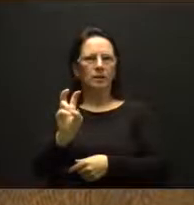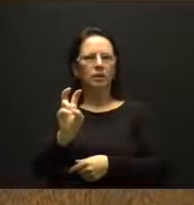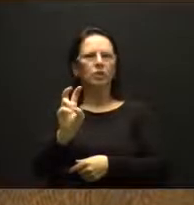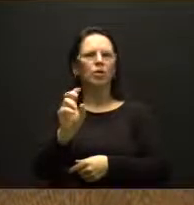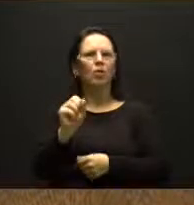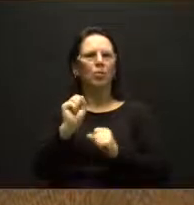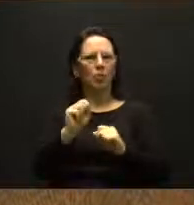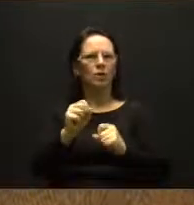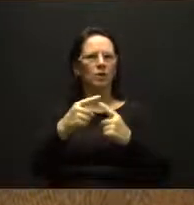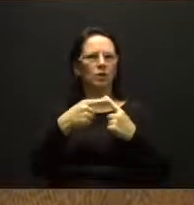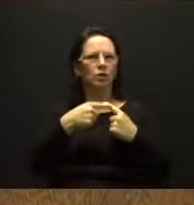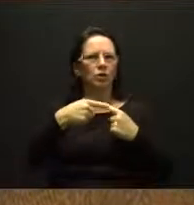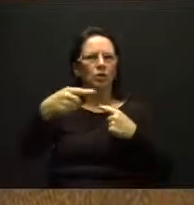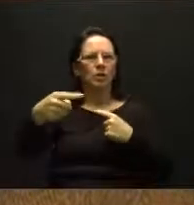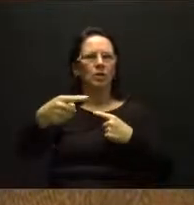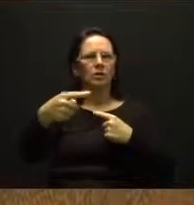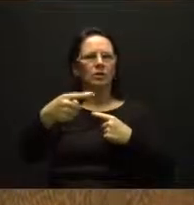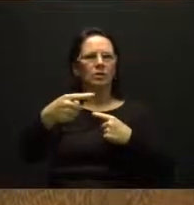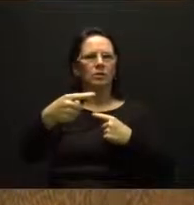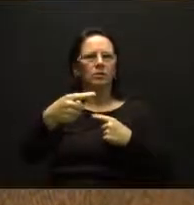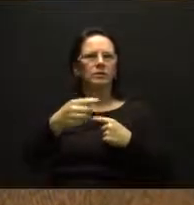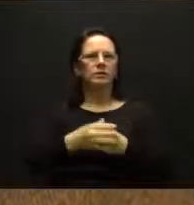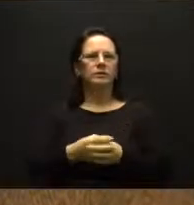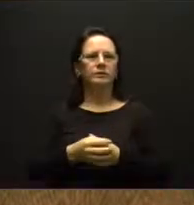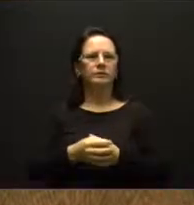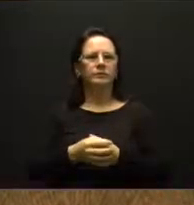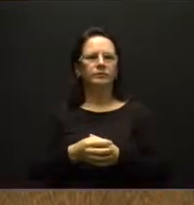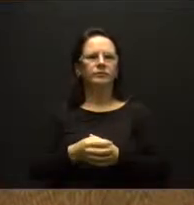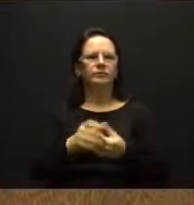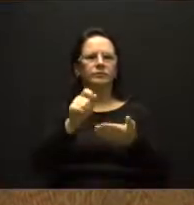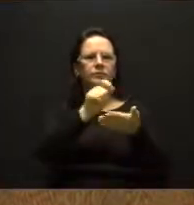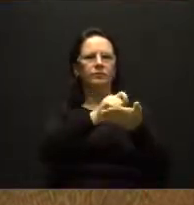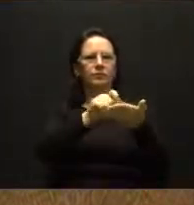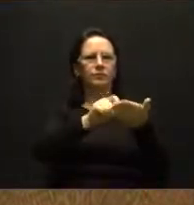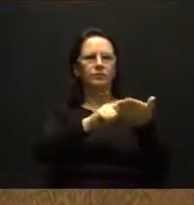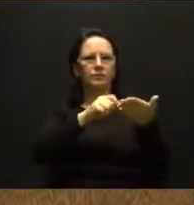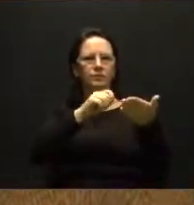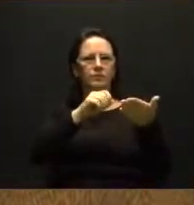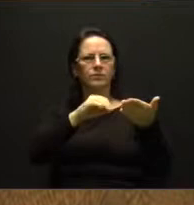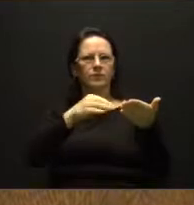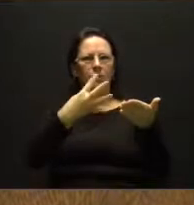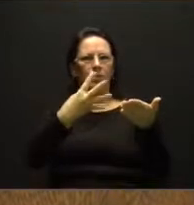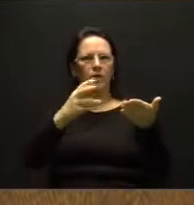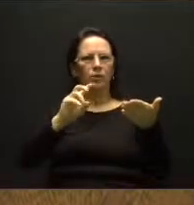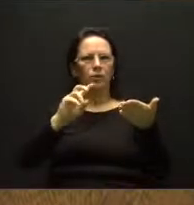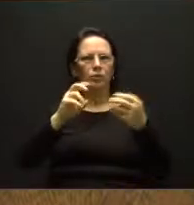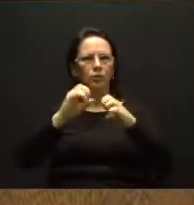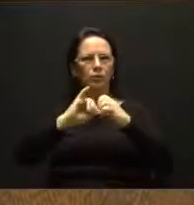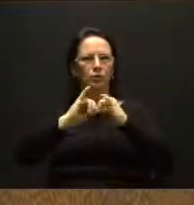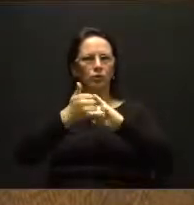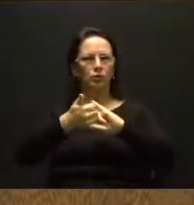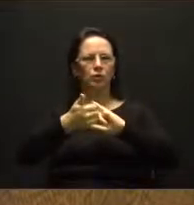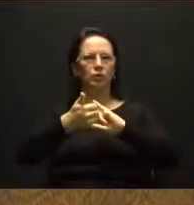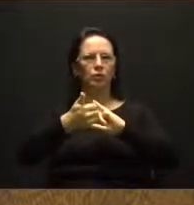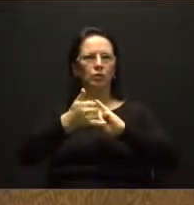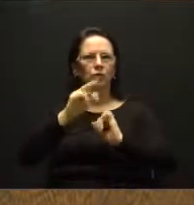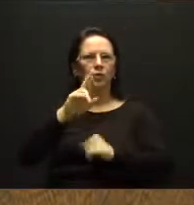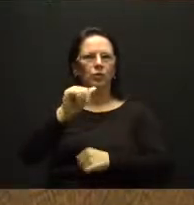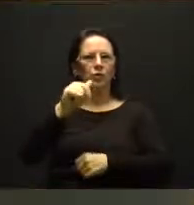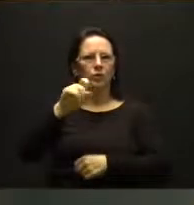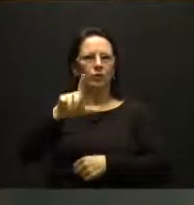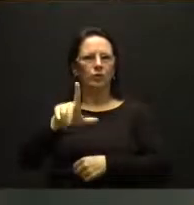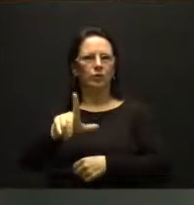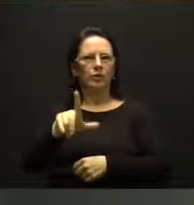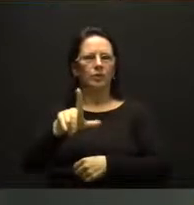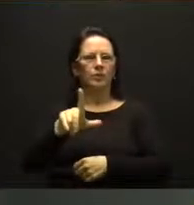ser prorrogada por igual período sábado nenad cunha 4 de junho de 2017 rafael de souza sabe lá